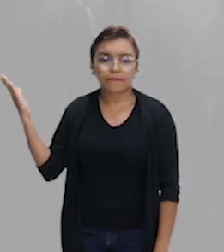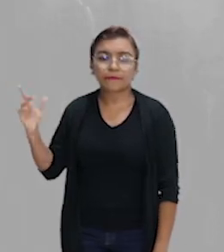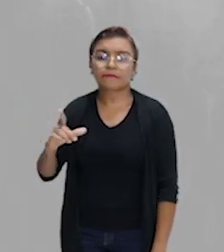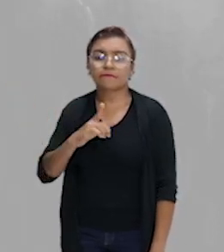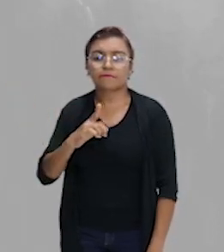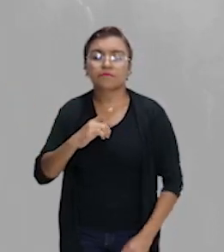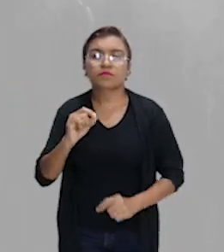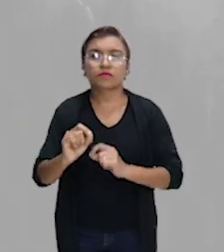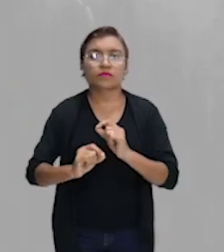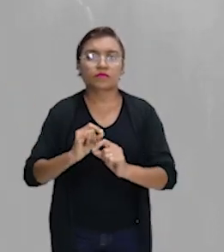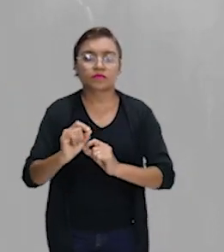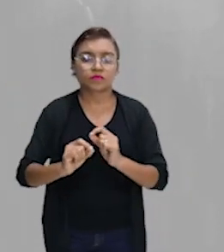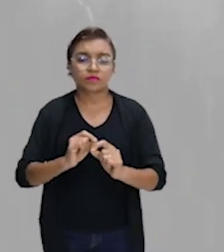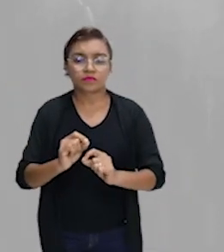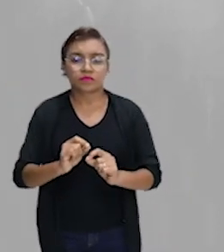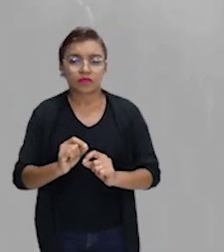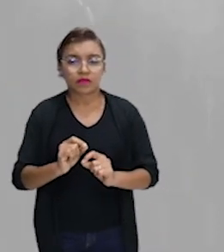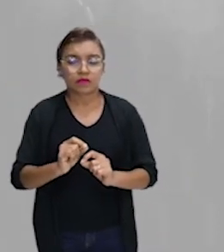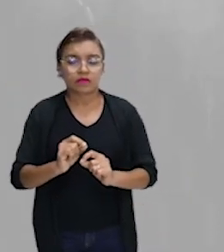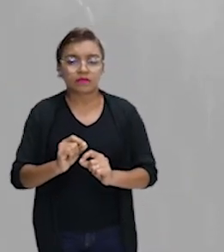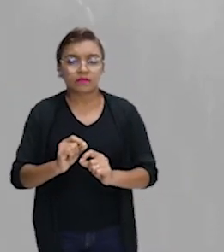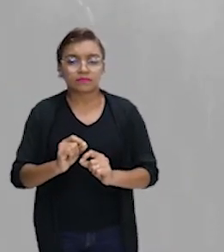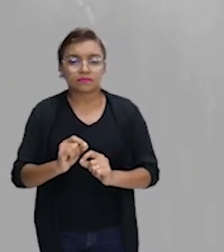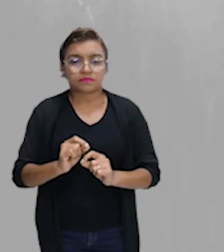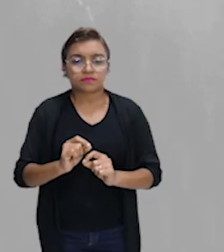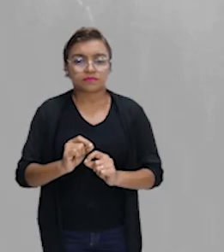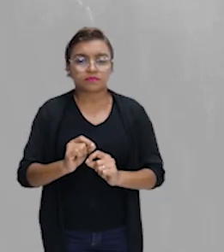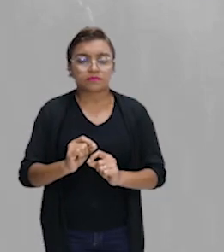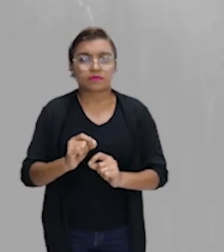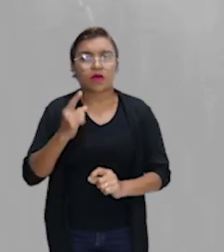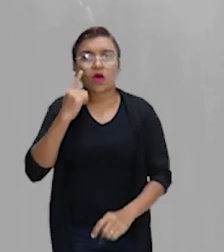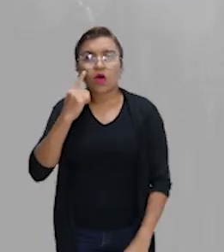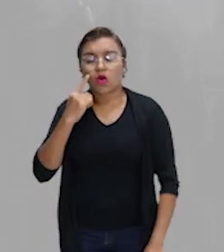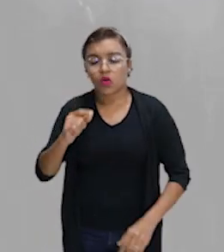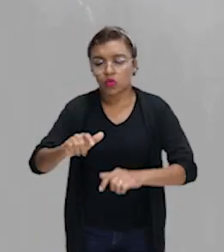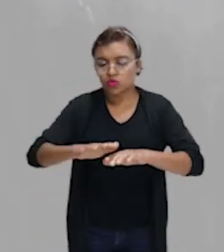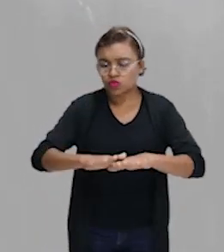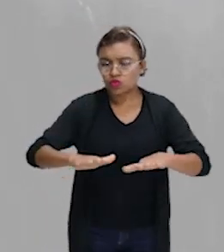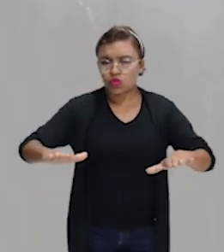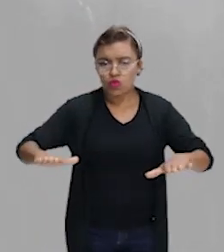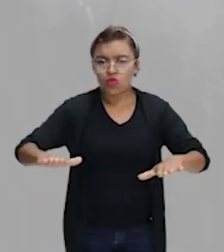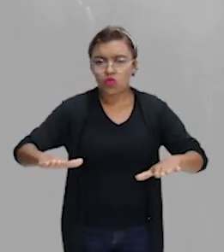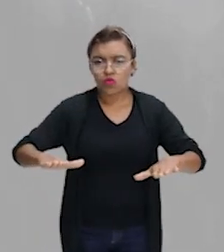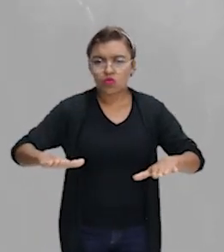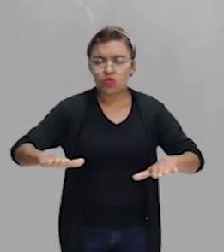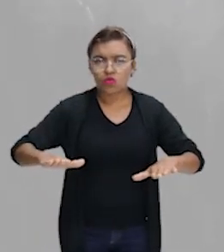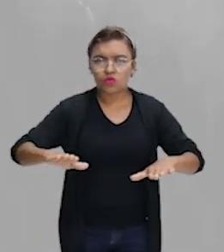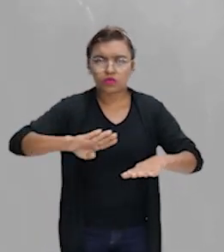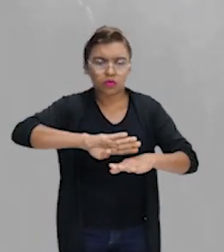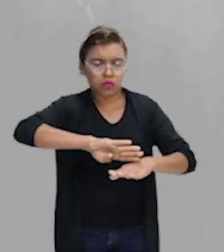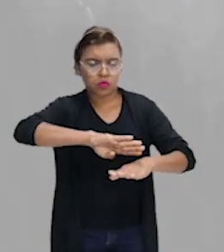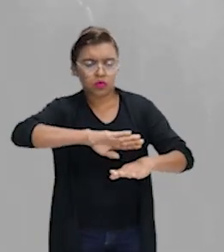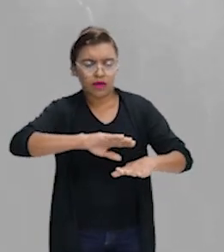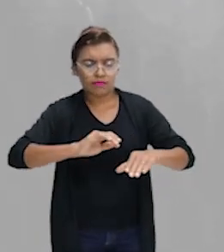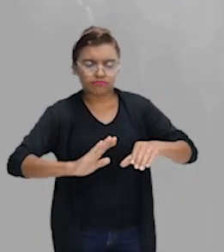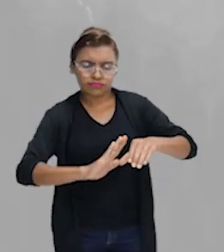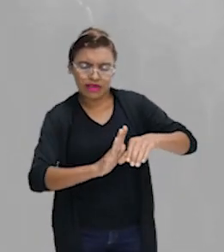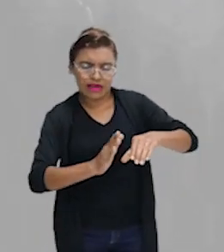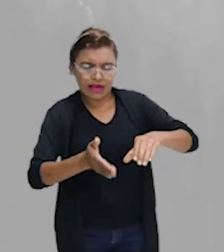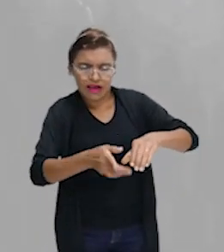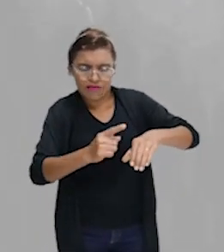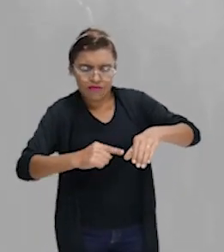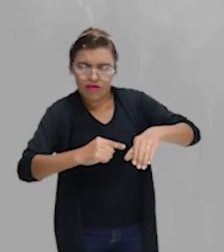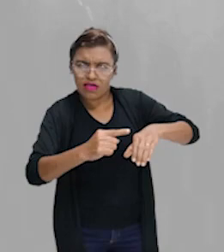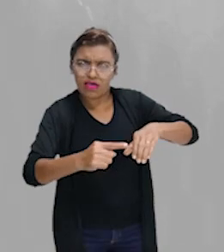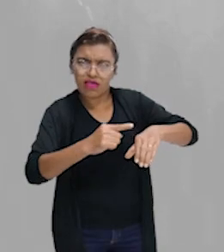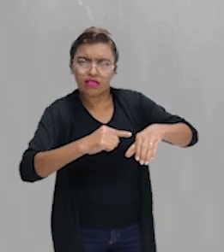que nós vamos encontrar em cavernas, né? Os solos calcários, né, que vão apresentar o carbonato de cálcio. Então, a água